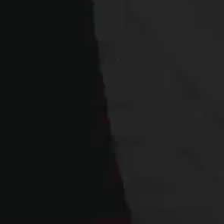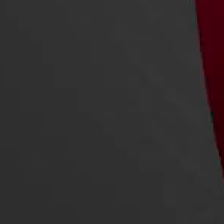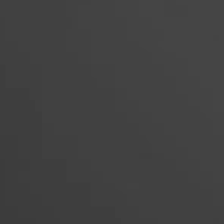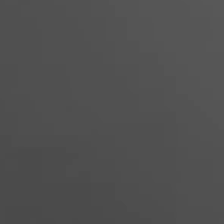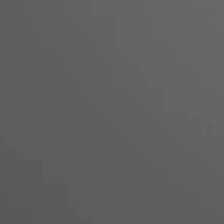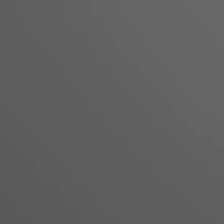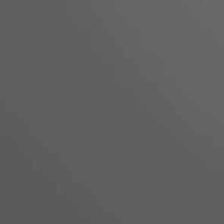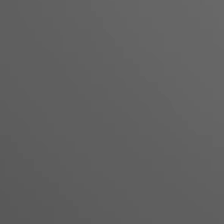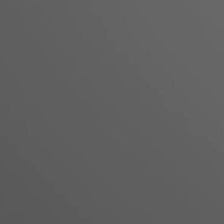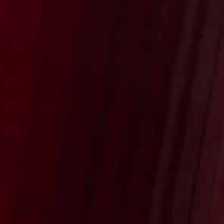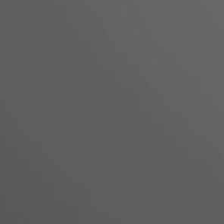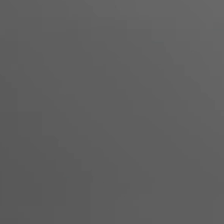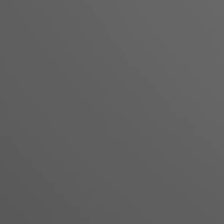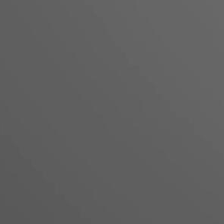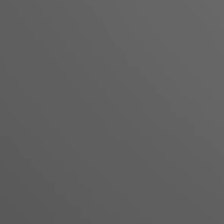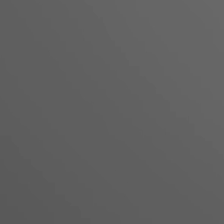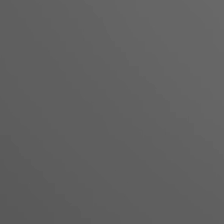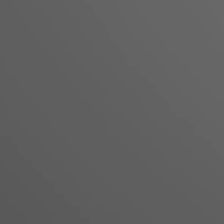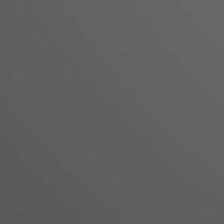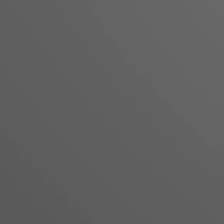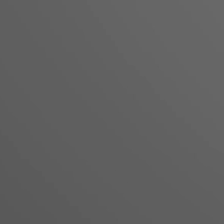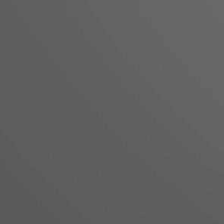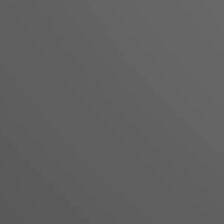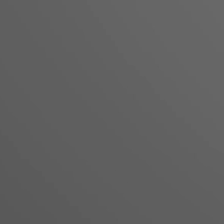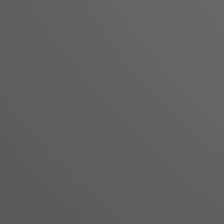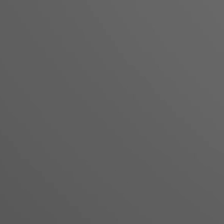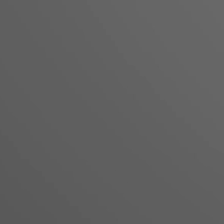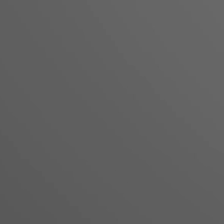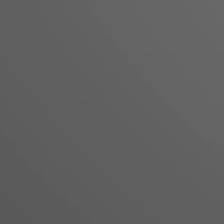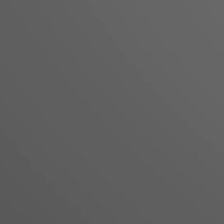social TV Câmara em forma